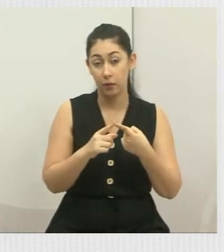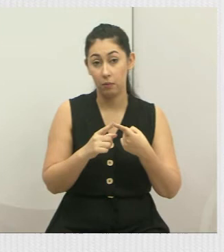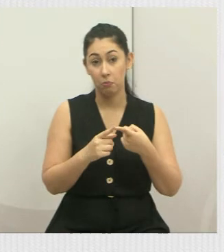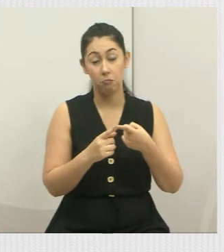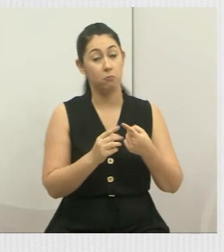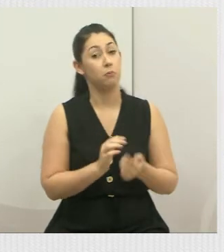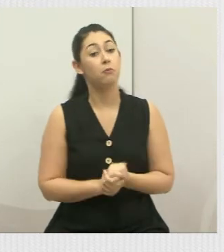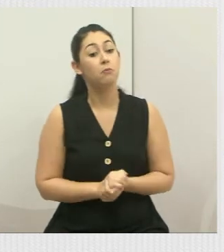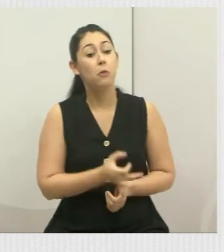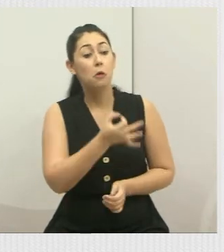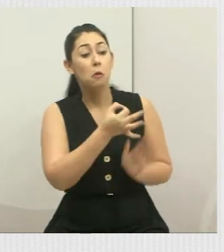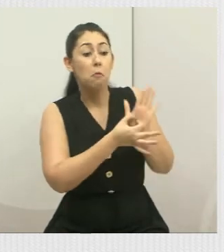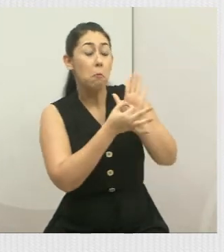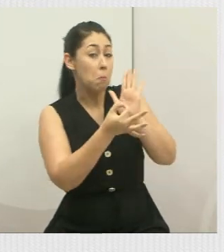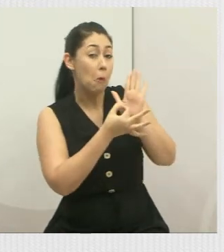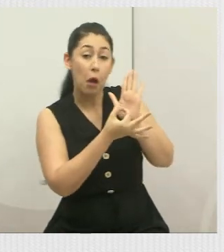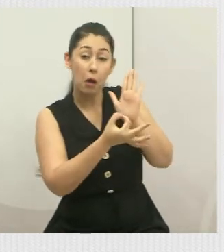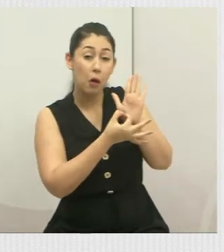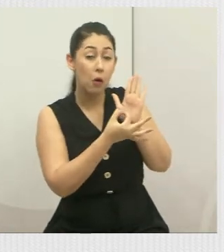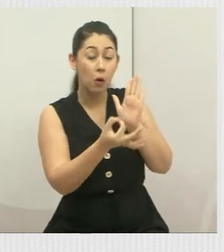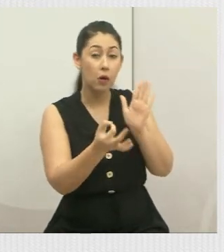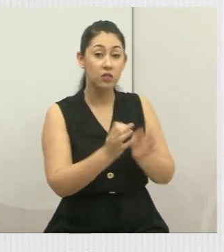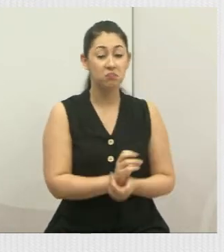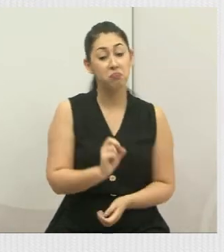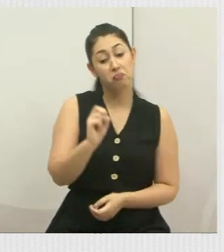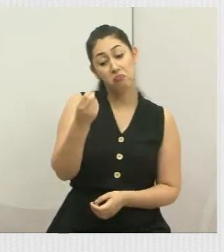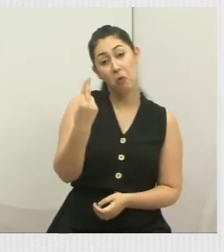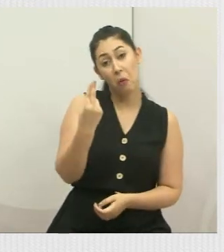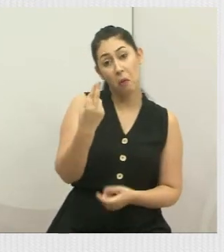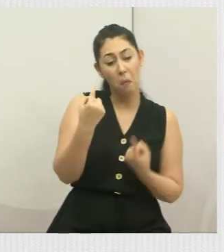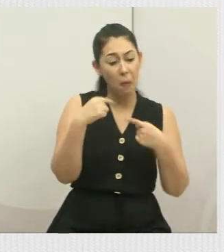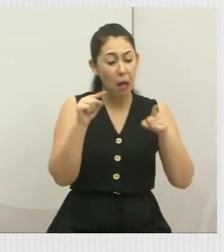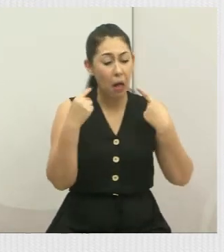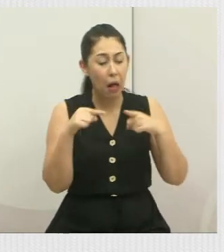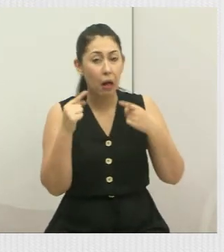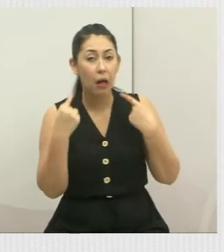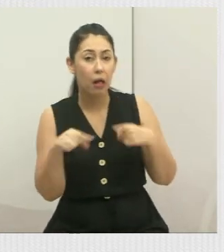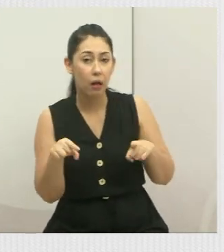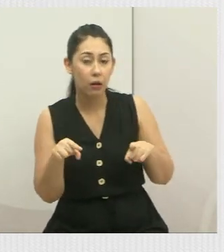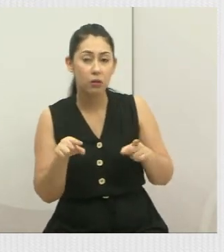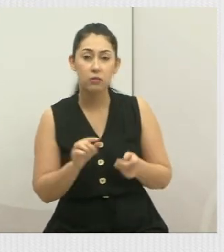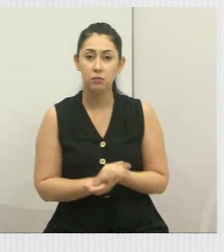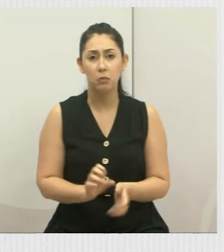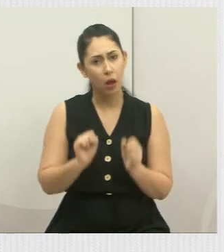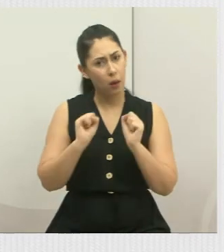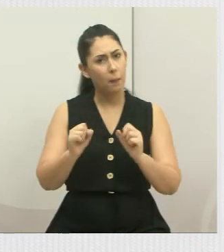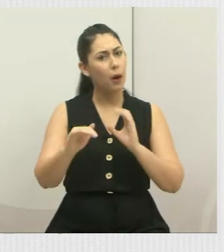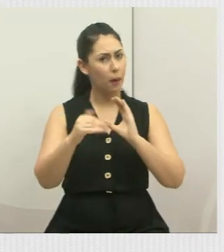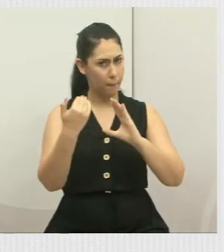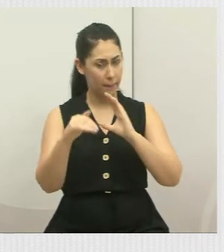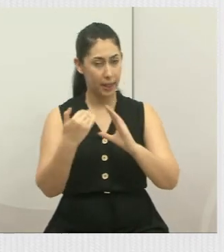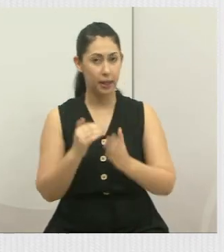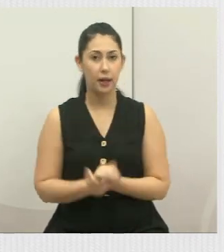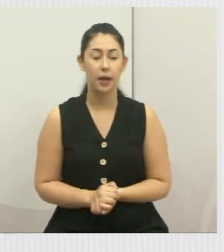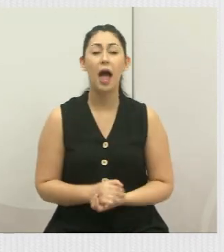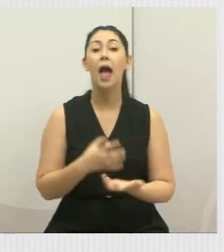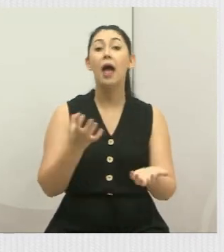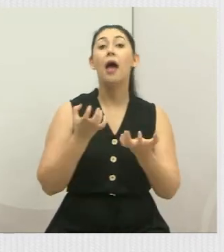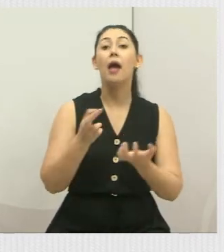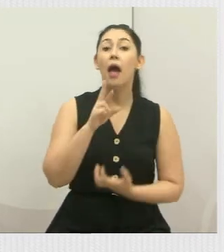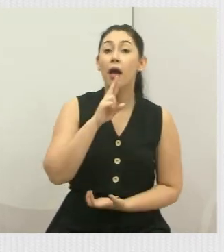críticas ou sugestões. Então, deixa uma crítica, deixa uma sugestão. E se você quer receber uma